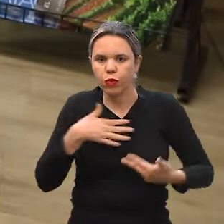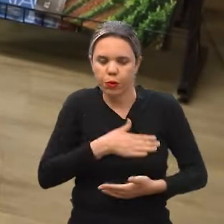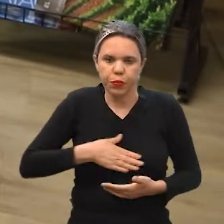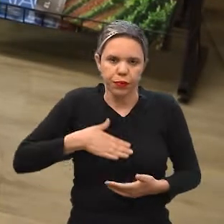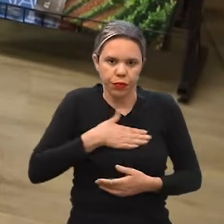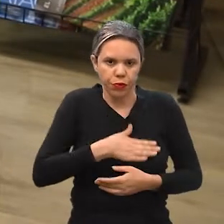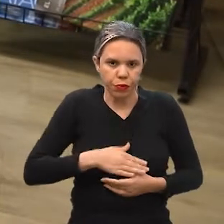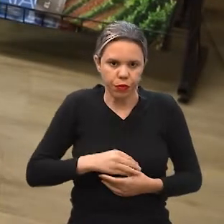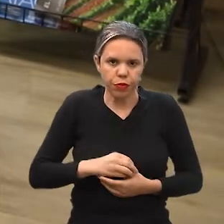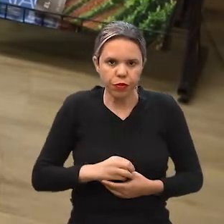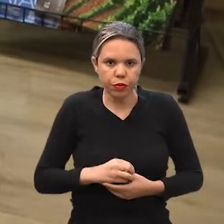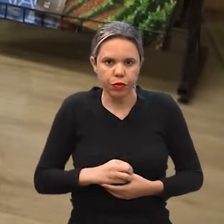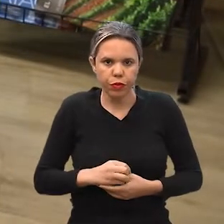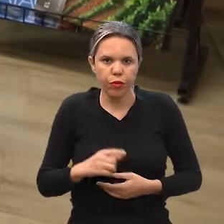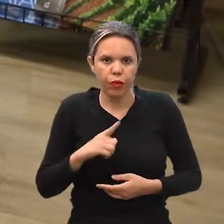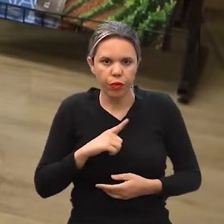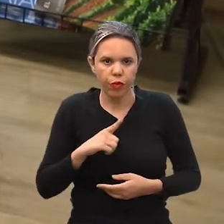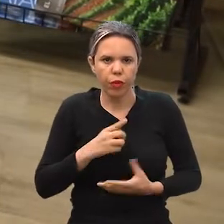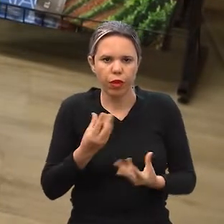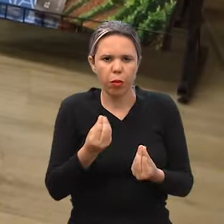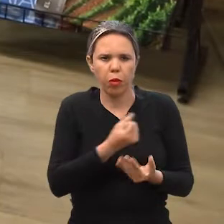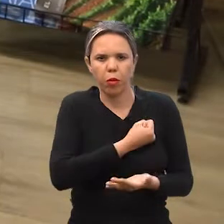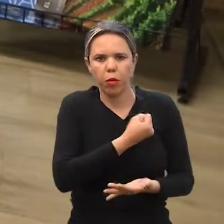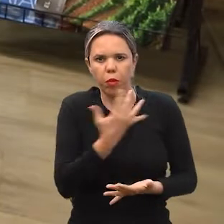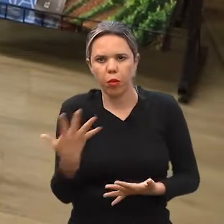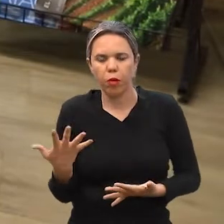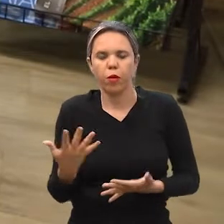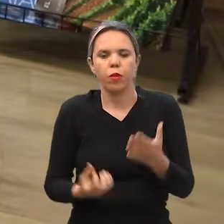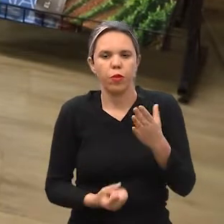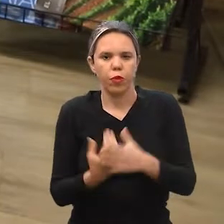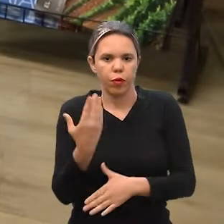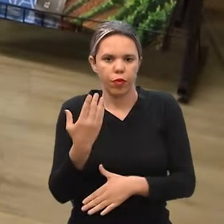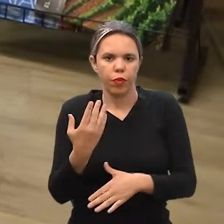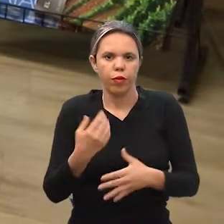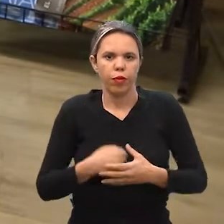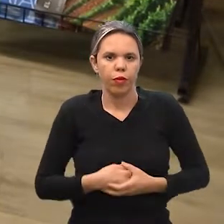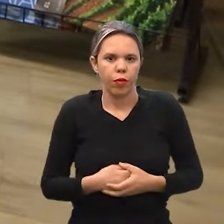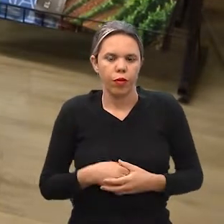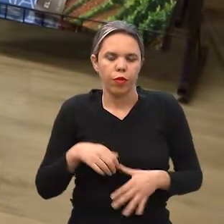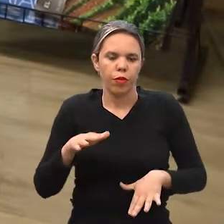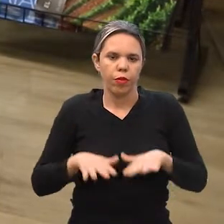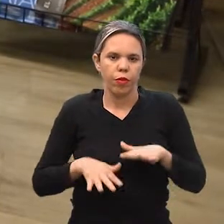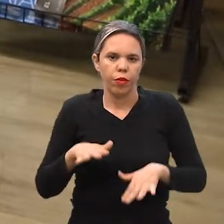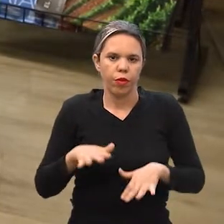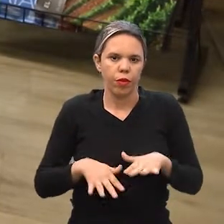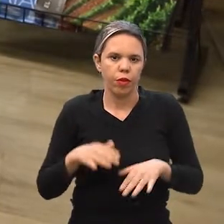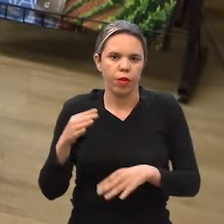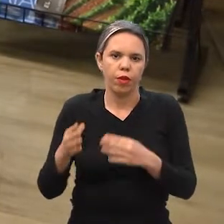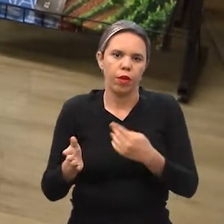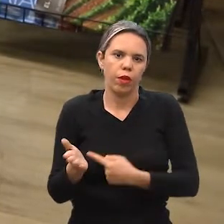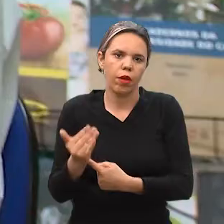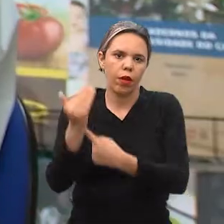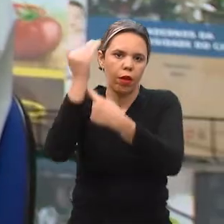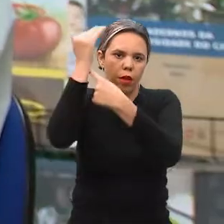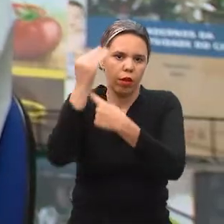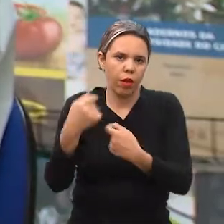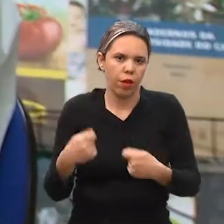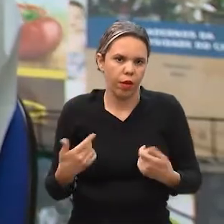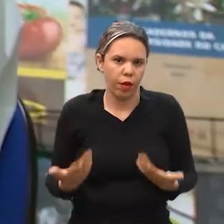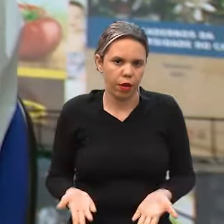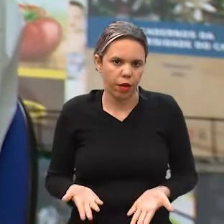bem-estar. E a gente tem aí inúmeras áreas que vão surgindo também conforme as tecnologias e